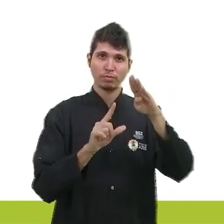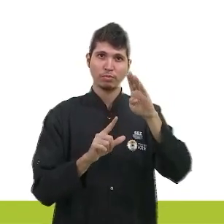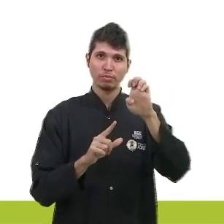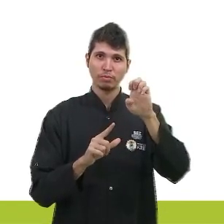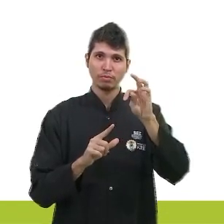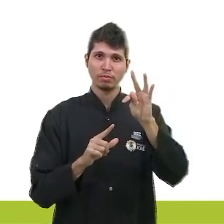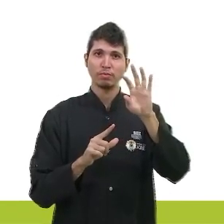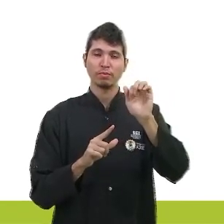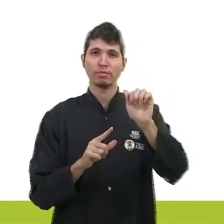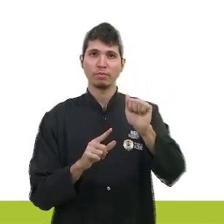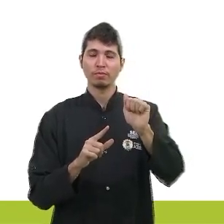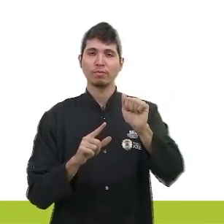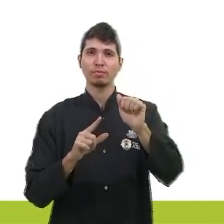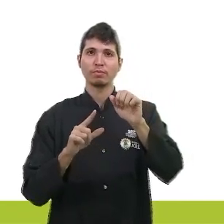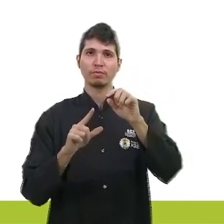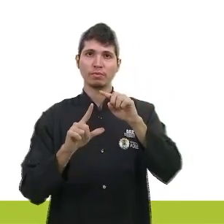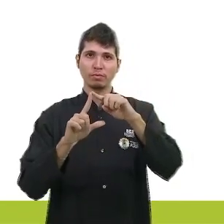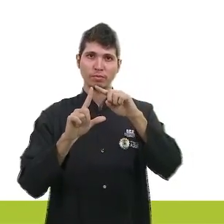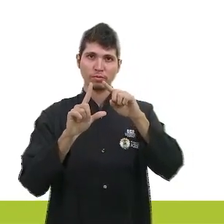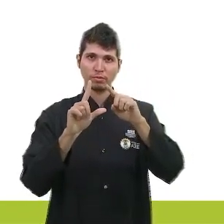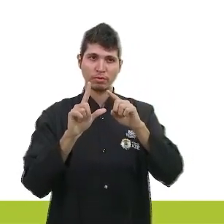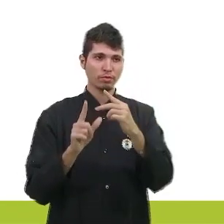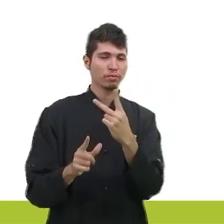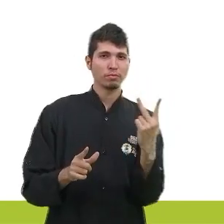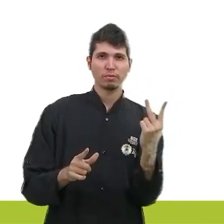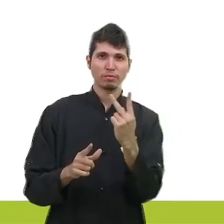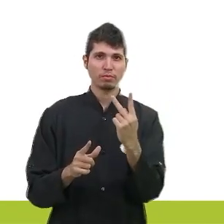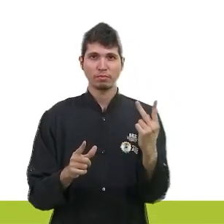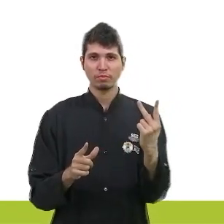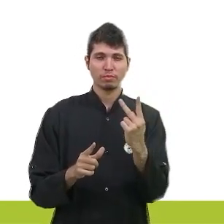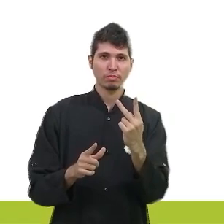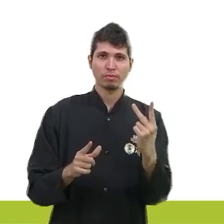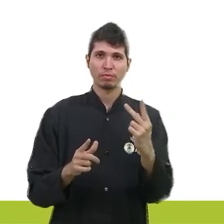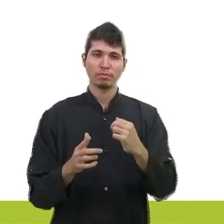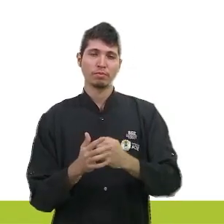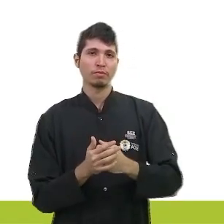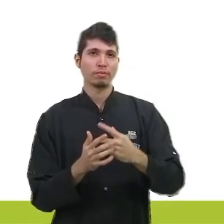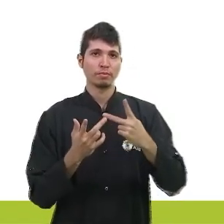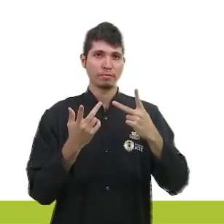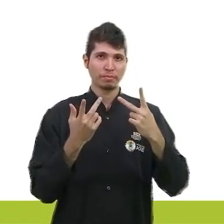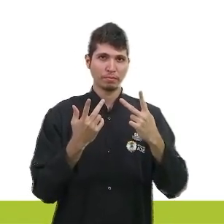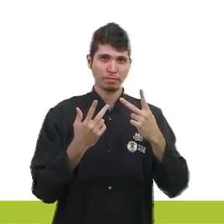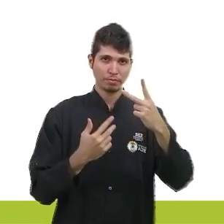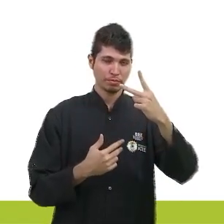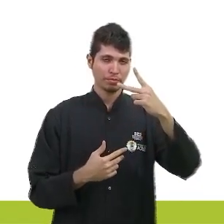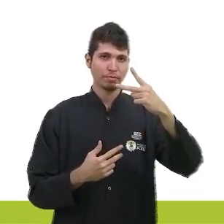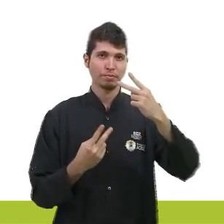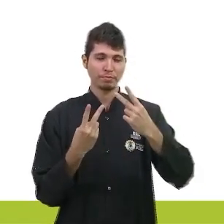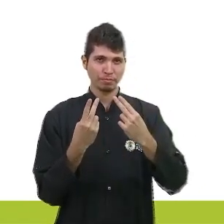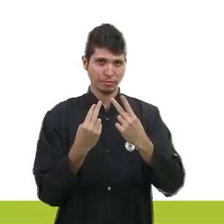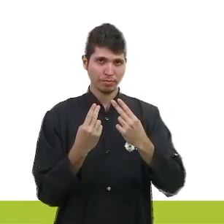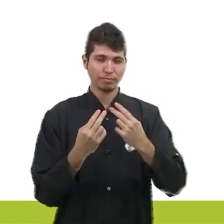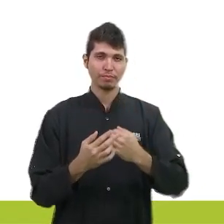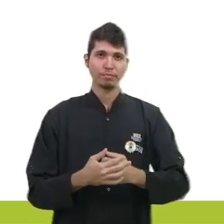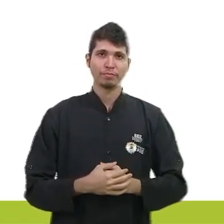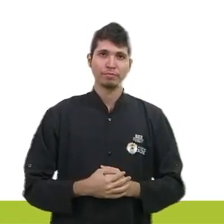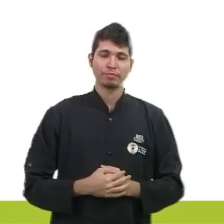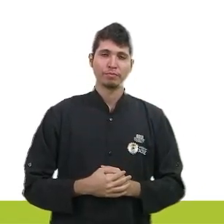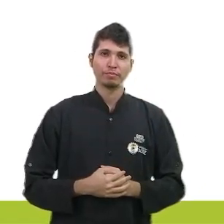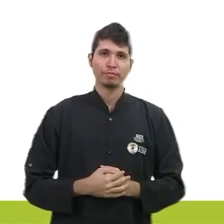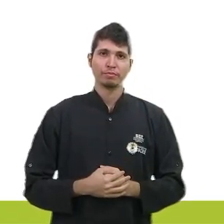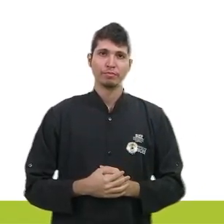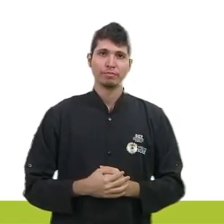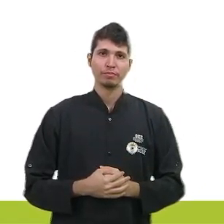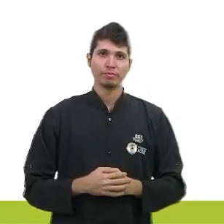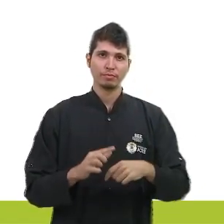ângulo beta é igual ao cosseno do ângulo alfa. Nós podemos também observar isso em um triângulo retângulo. Nós